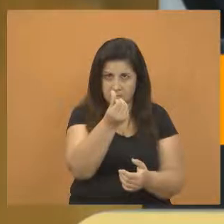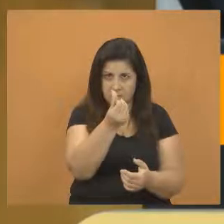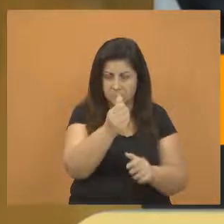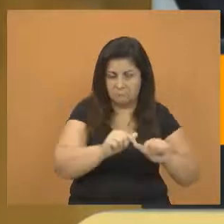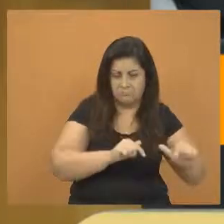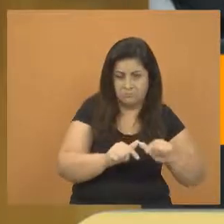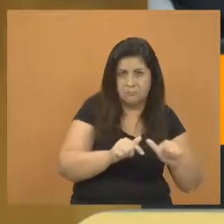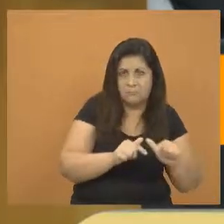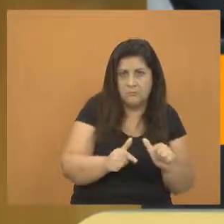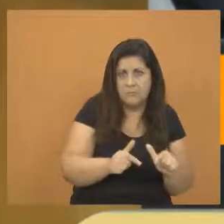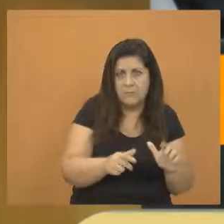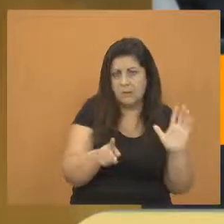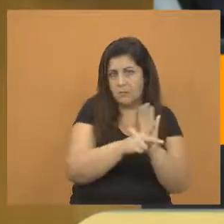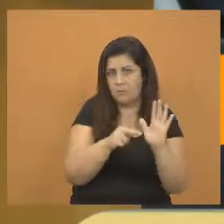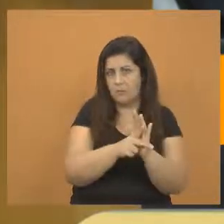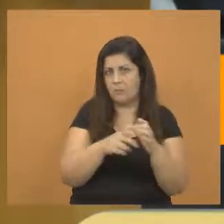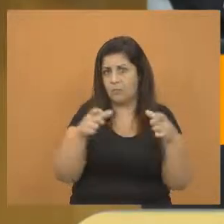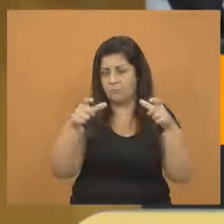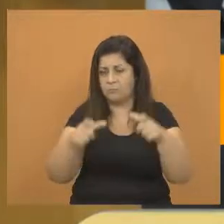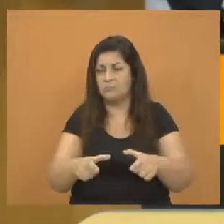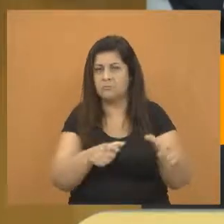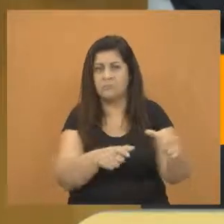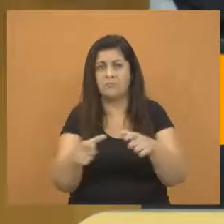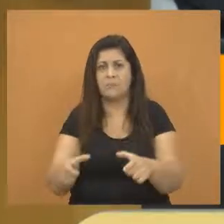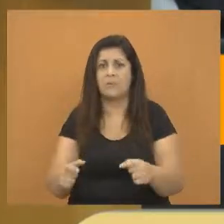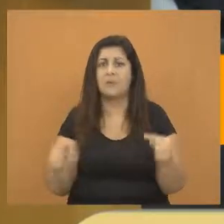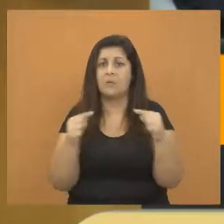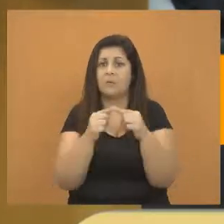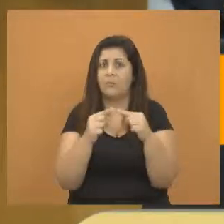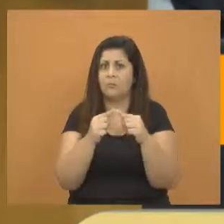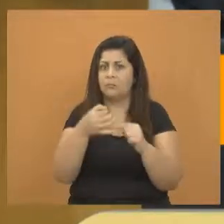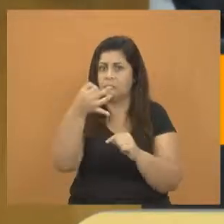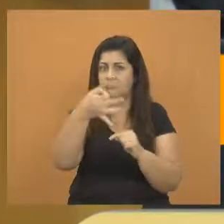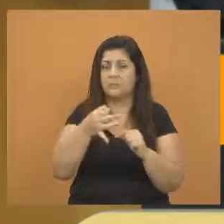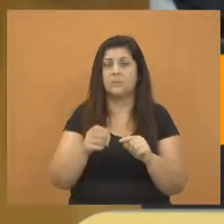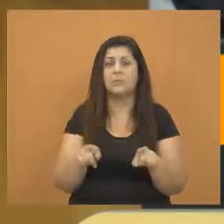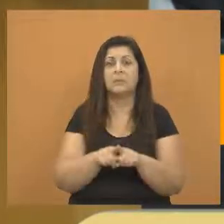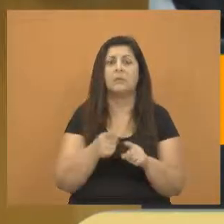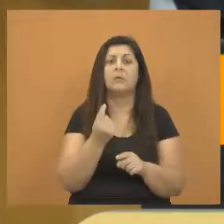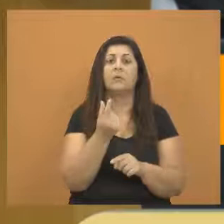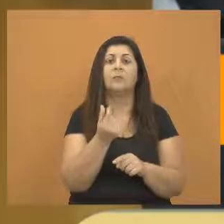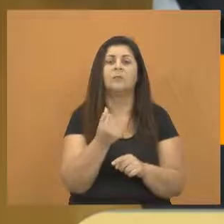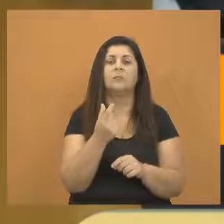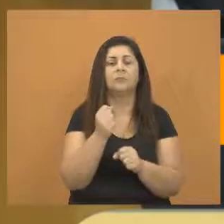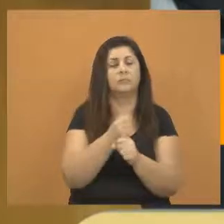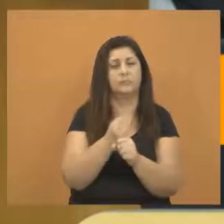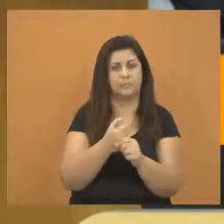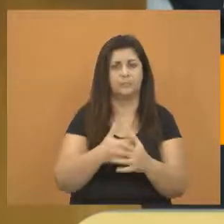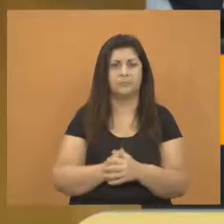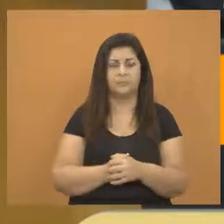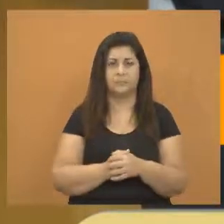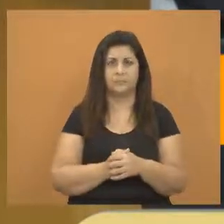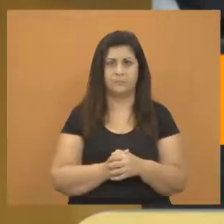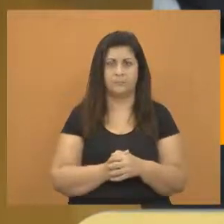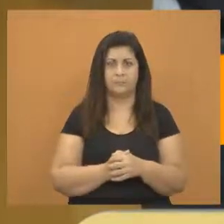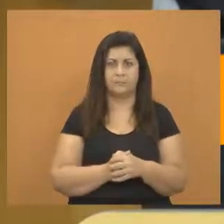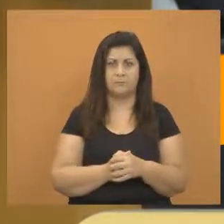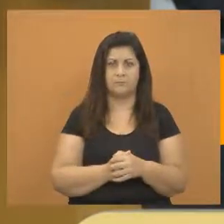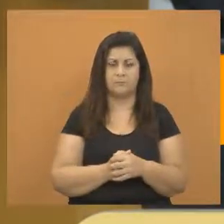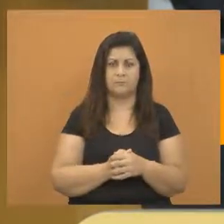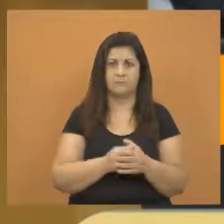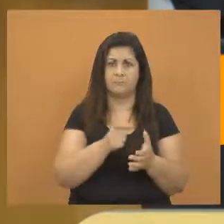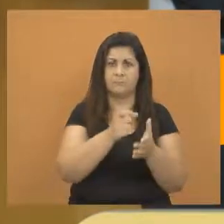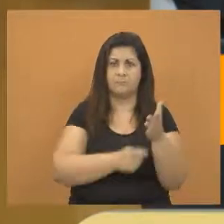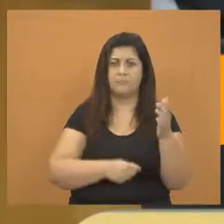suas respectivas unidades executoras, metas físicas e custos anuais estimados. Parágrafo